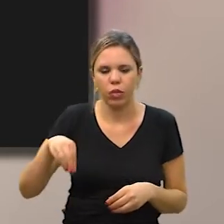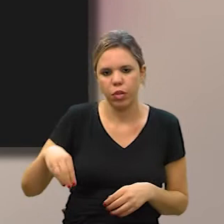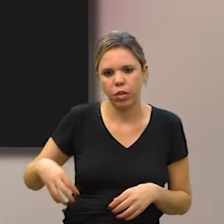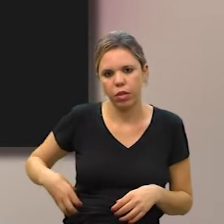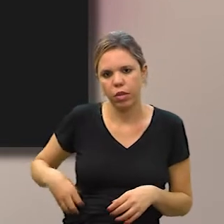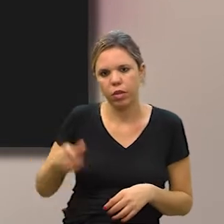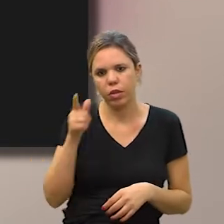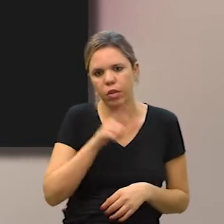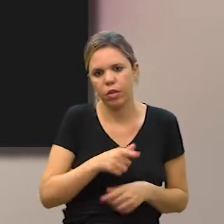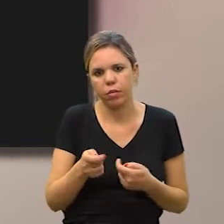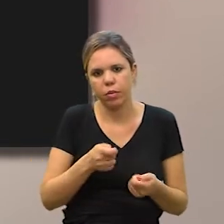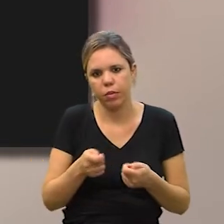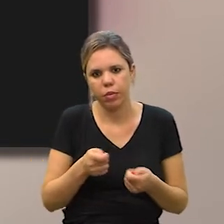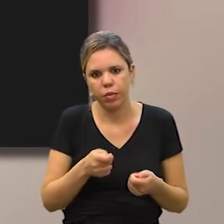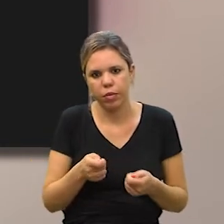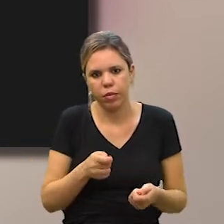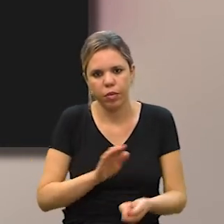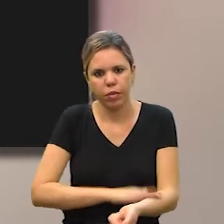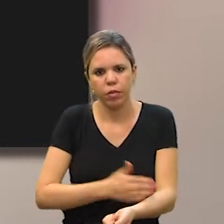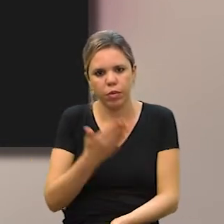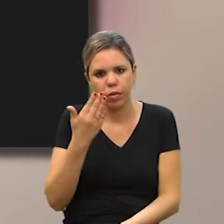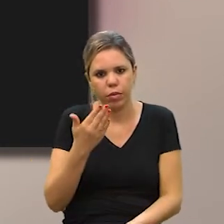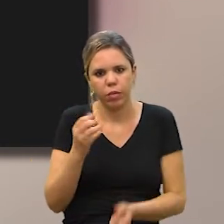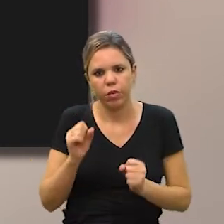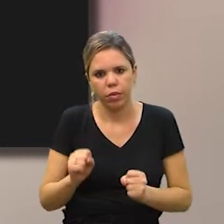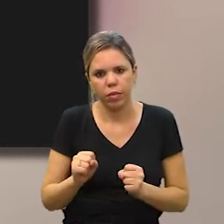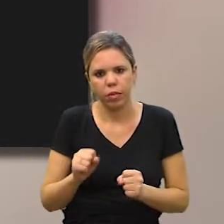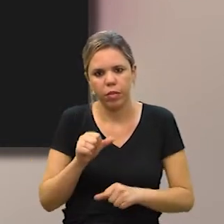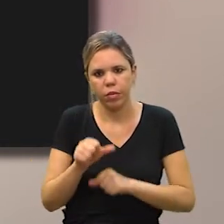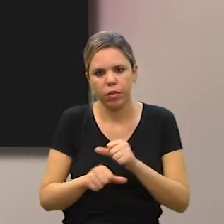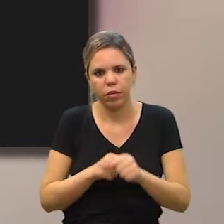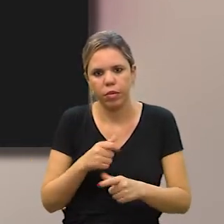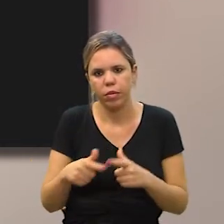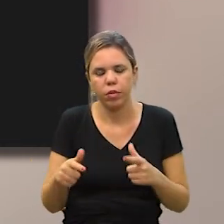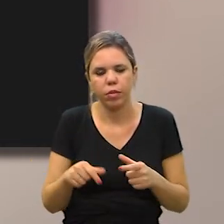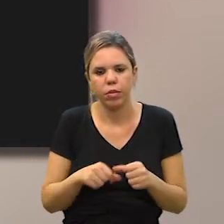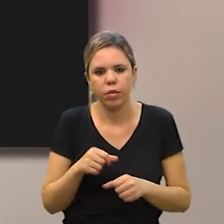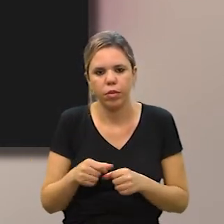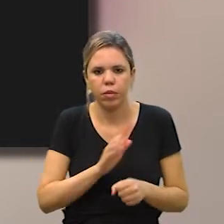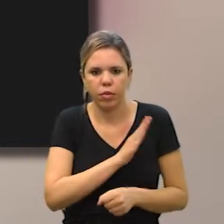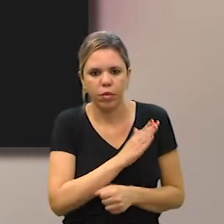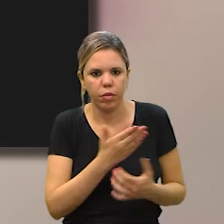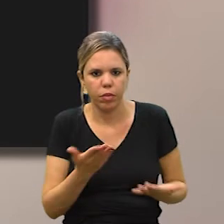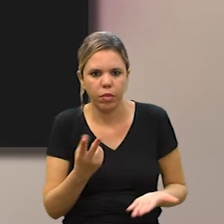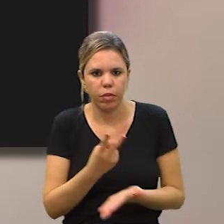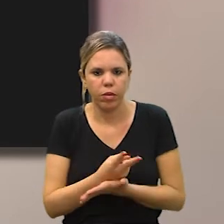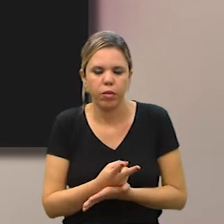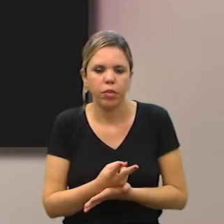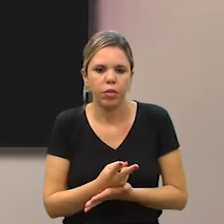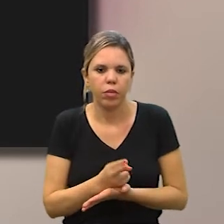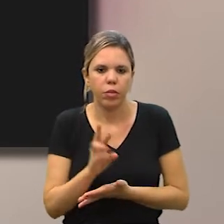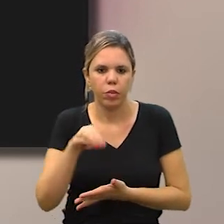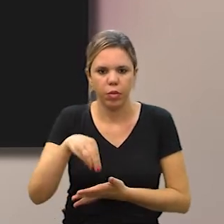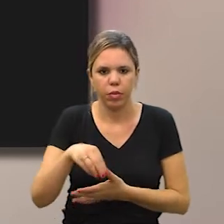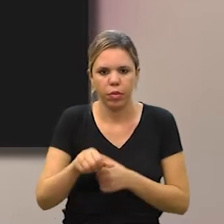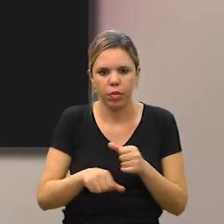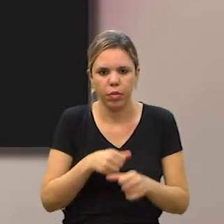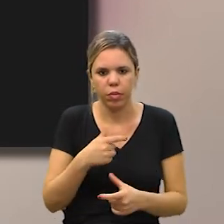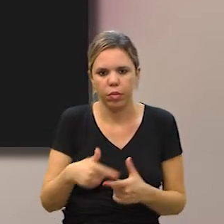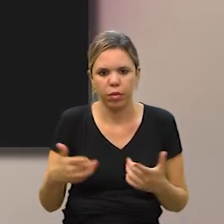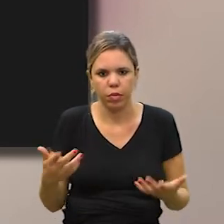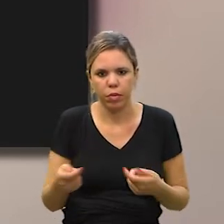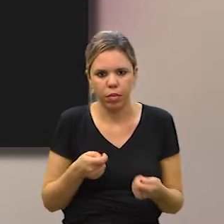Mas se a gente conseguir controlar bem a pressão onde até rever teza alterações do coração e mesmo o lenço se